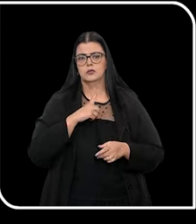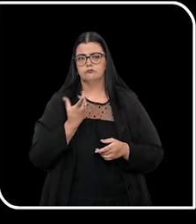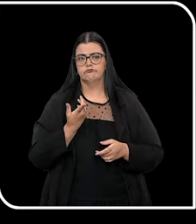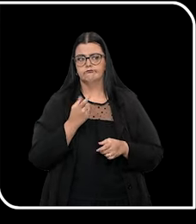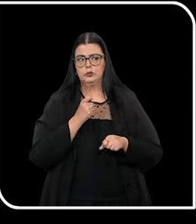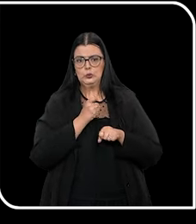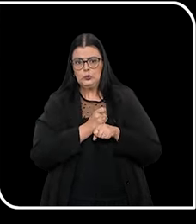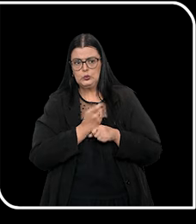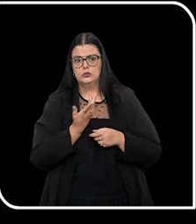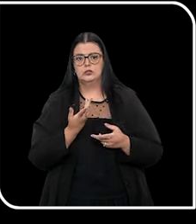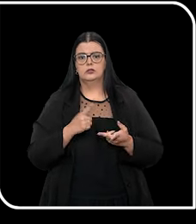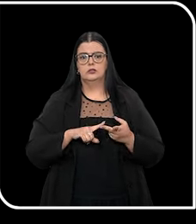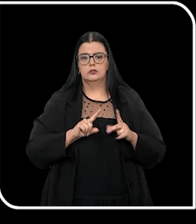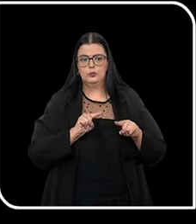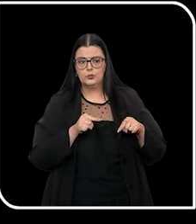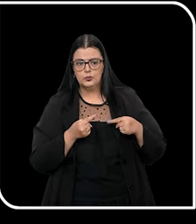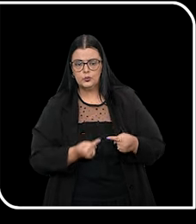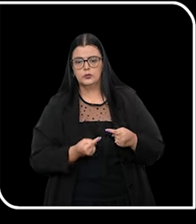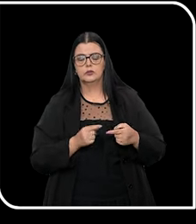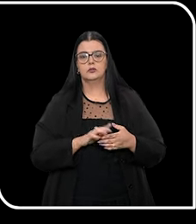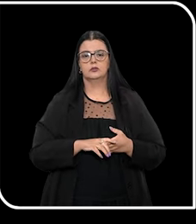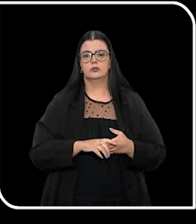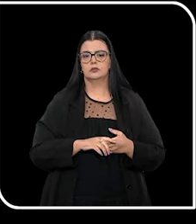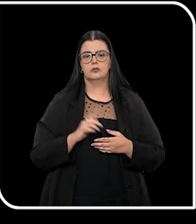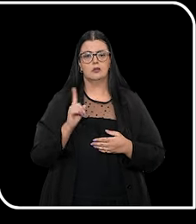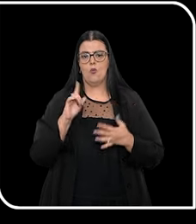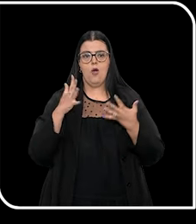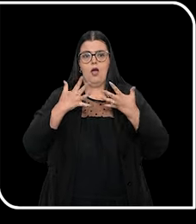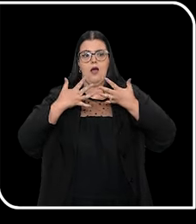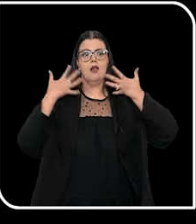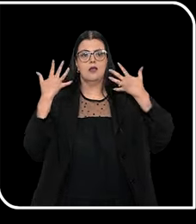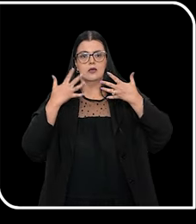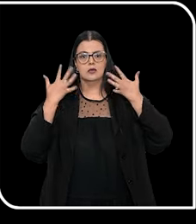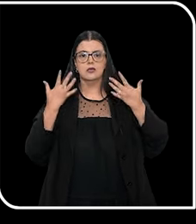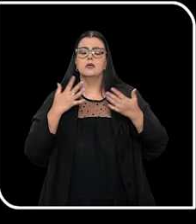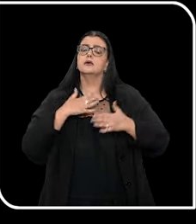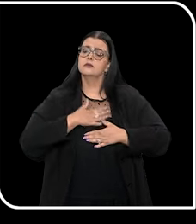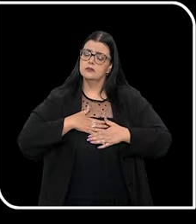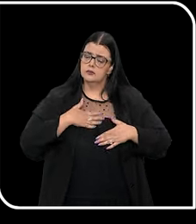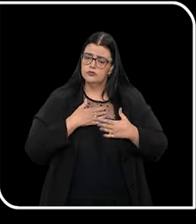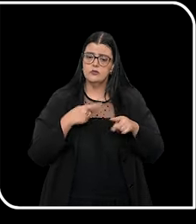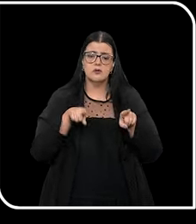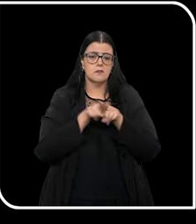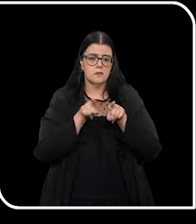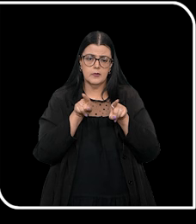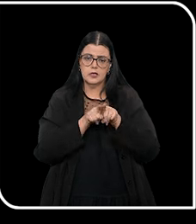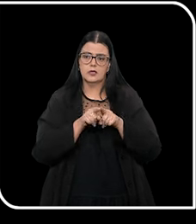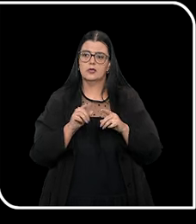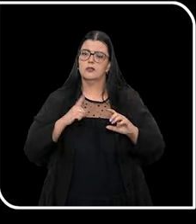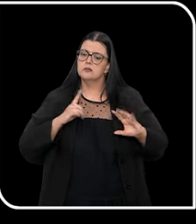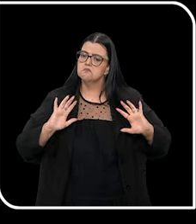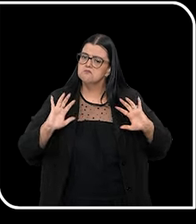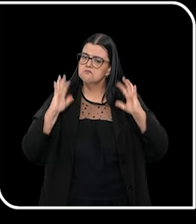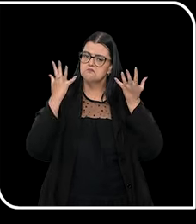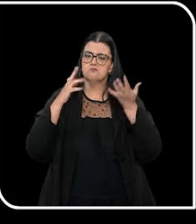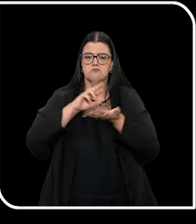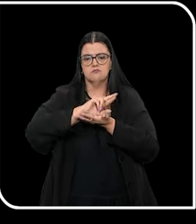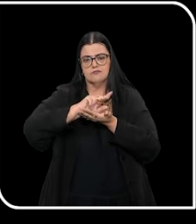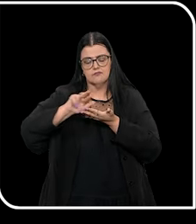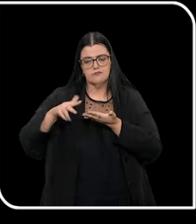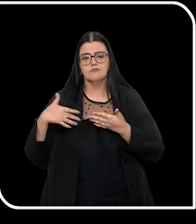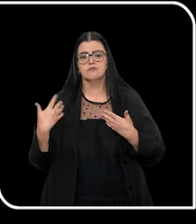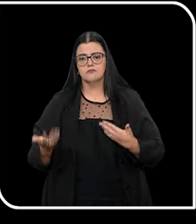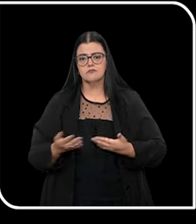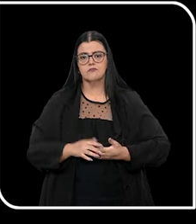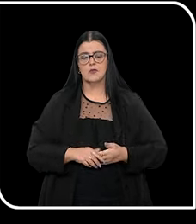dureza né enfim das dos Desafios que a gente encontra a gente também encontra alegria também encontra satisfação também encontra celebração então